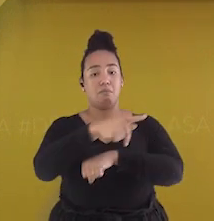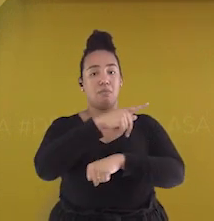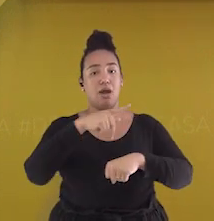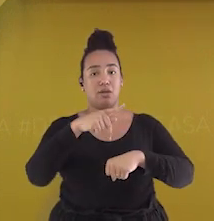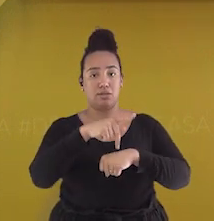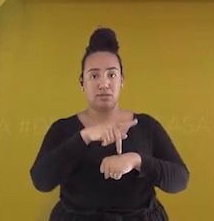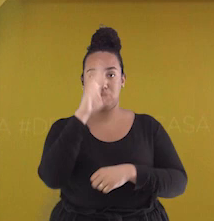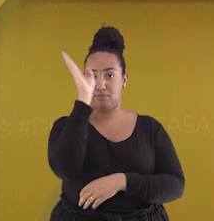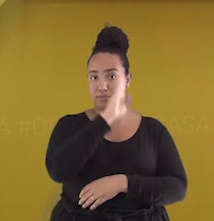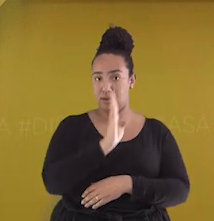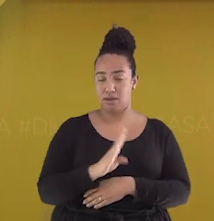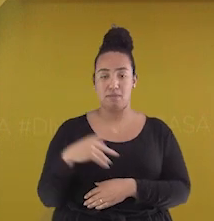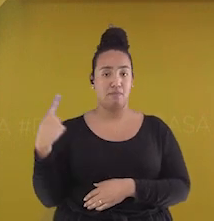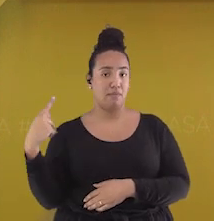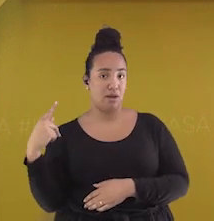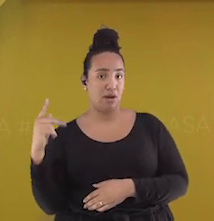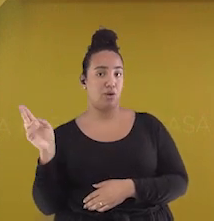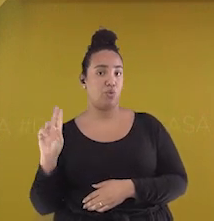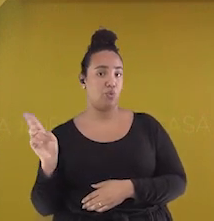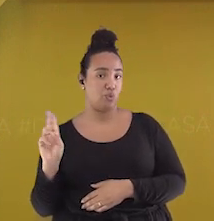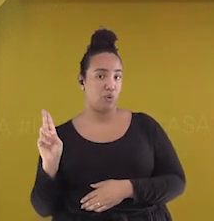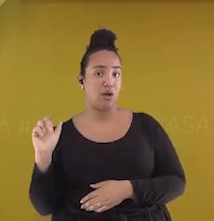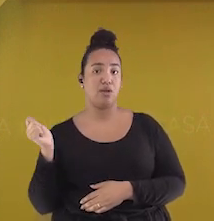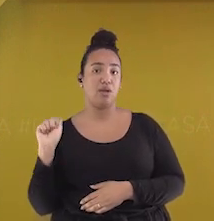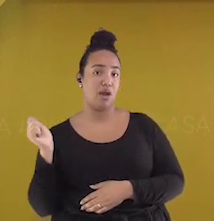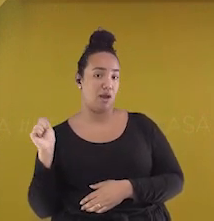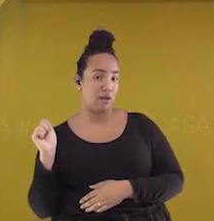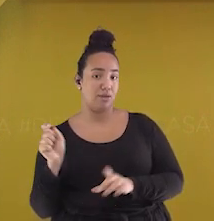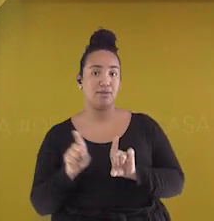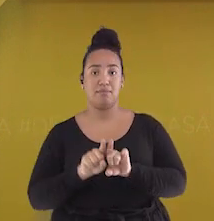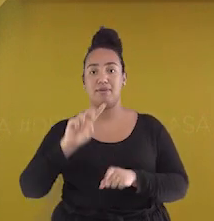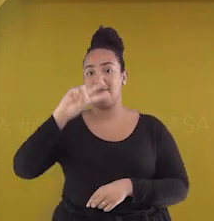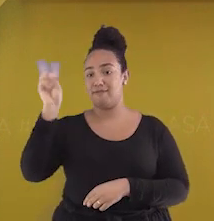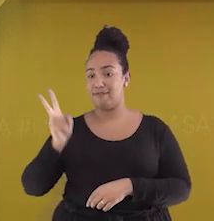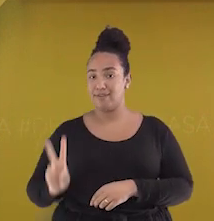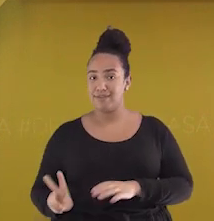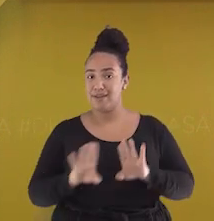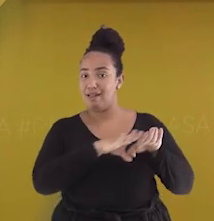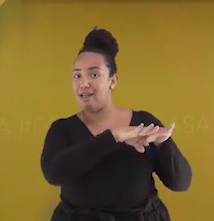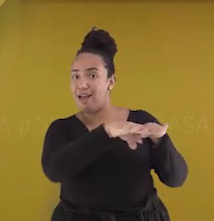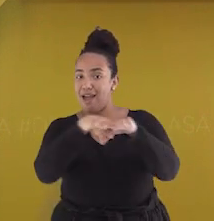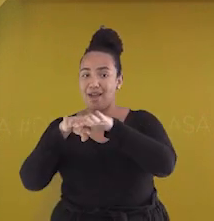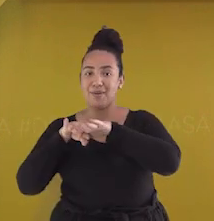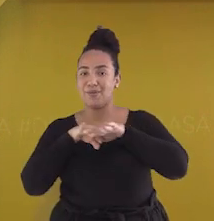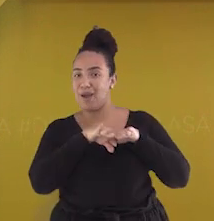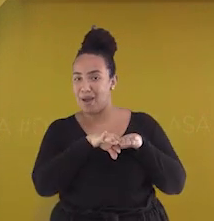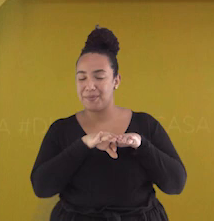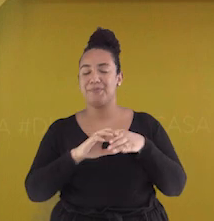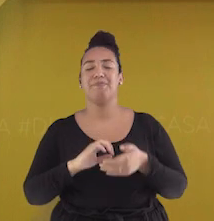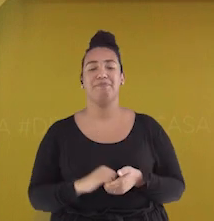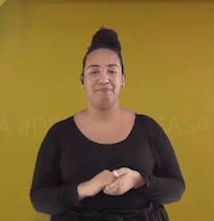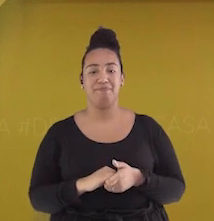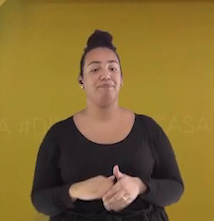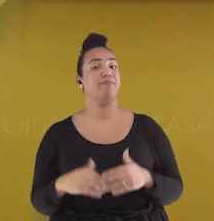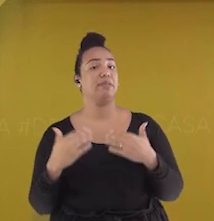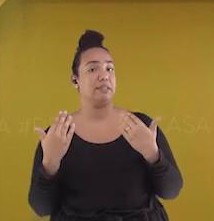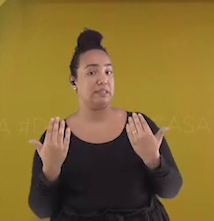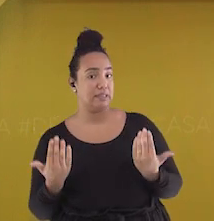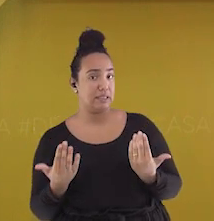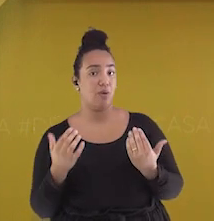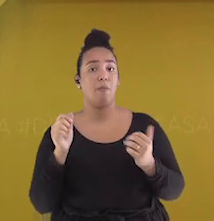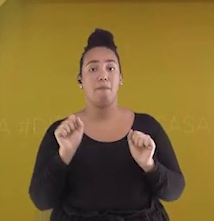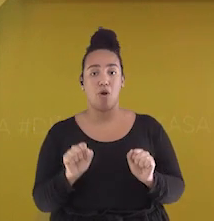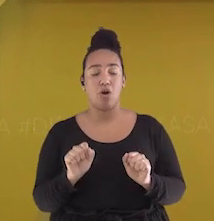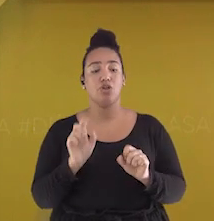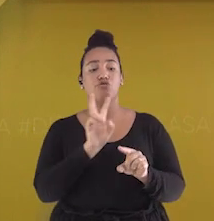veículos dos países Brasil, Paraguai, Uruguai, Argentina e Venezuela. Com isso, é